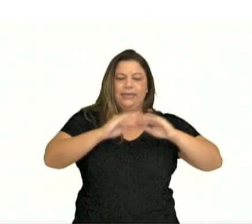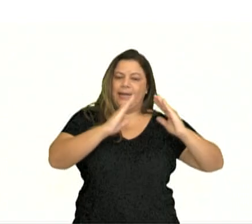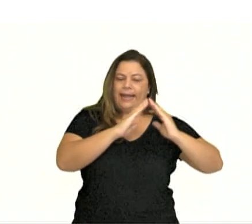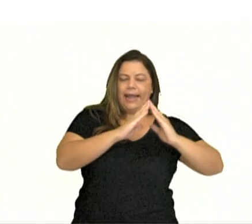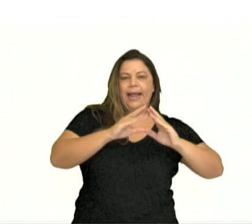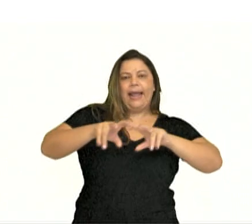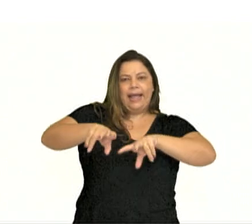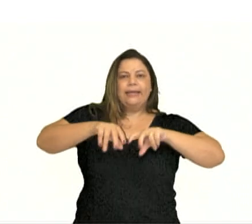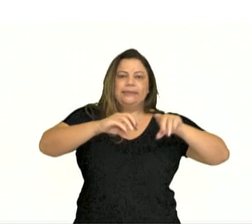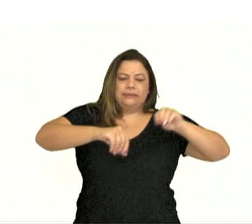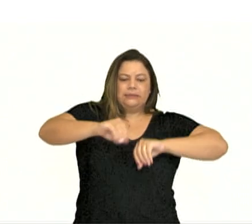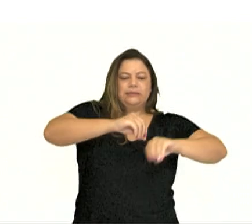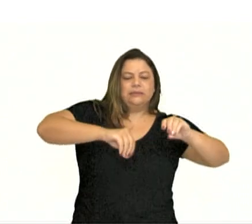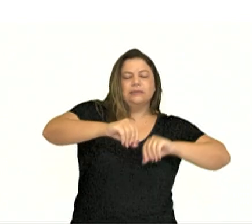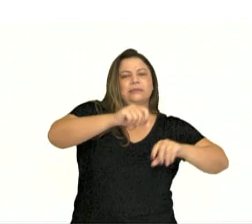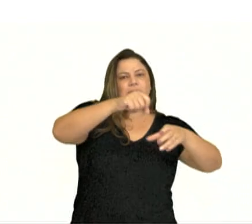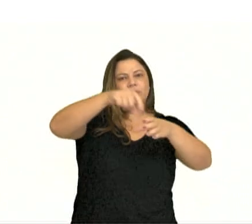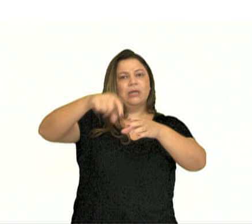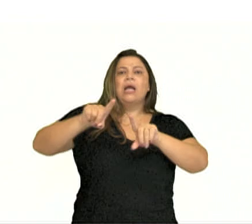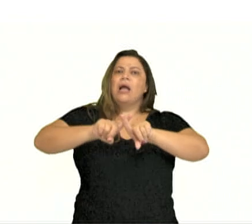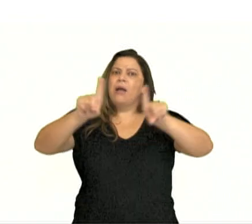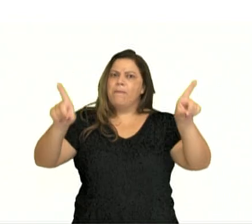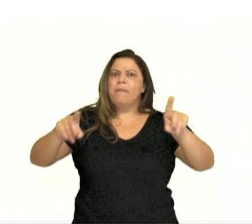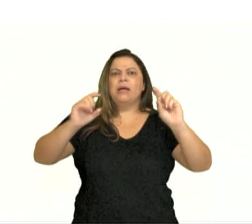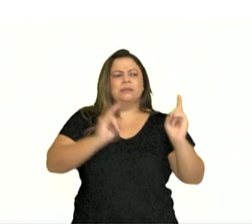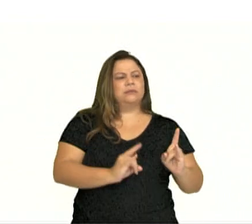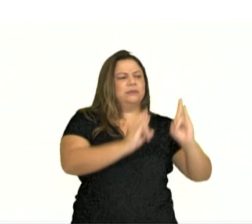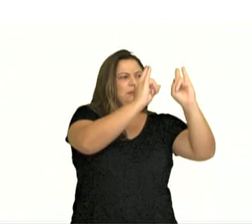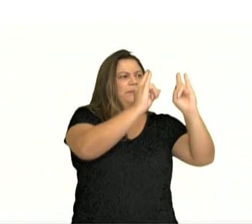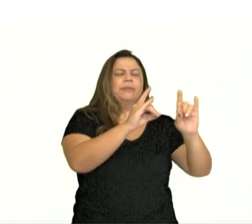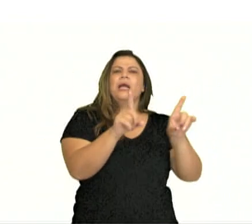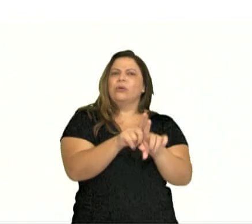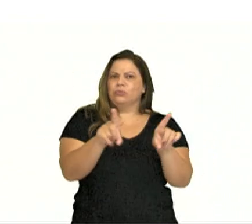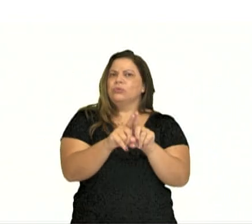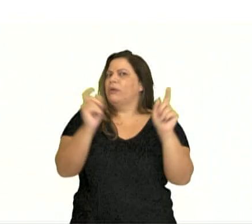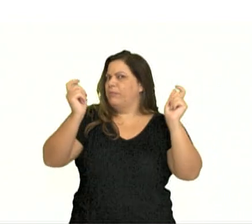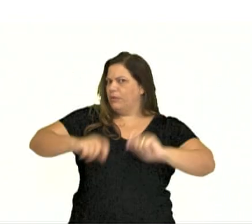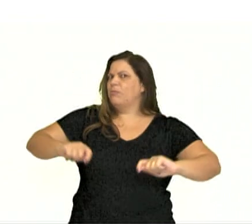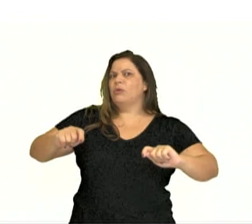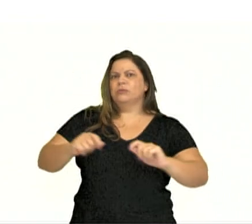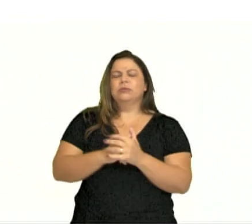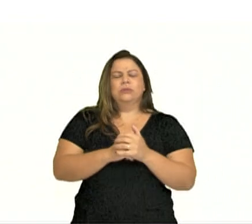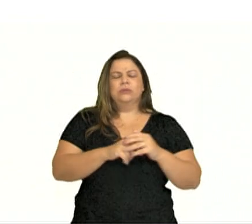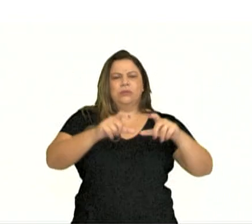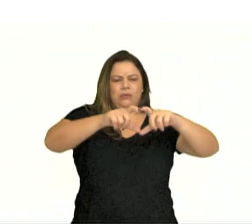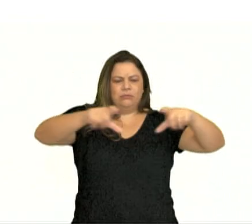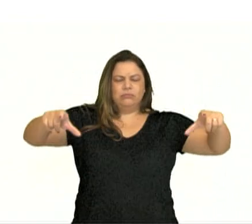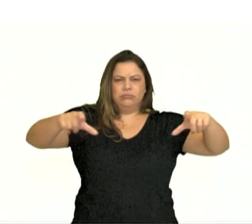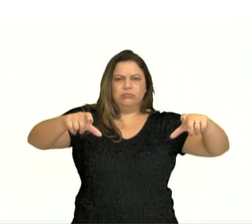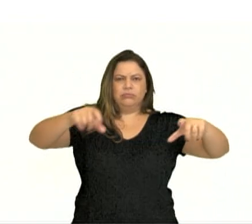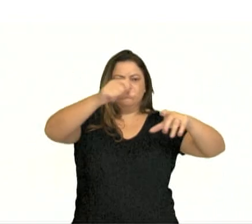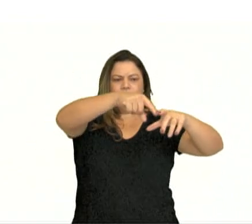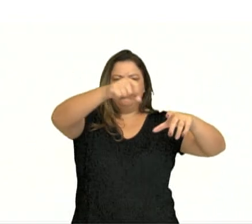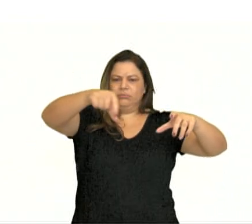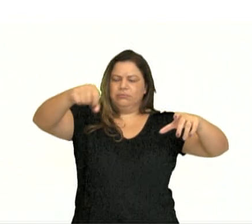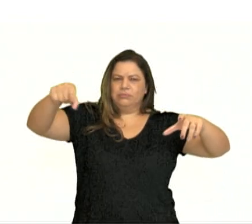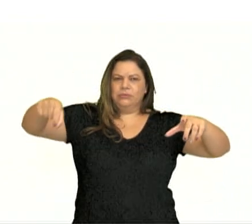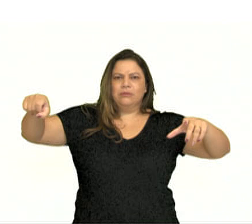moram em prédio também podem ter algumas plantas, hortinha. Aonde? Na